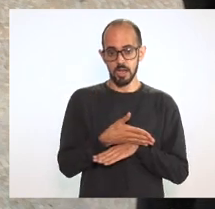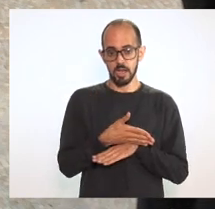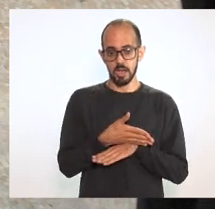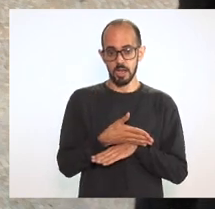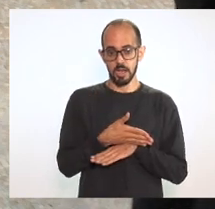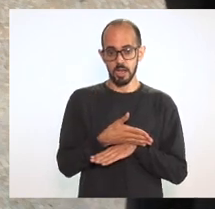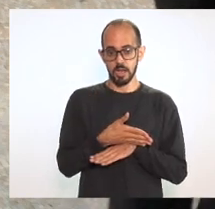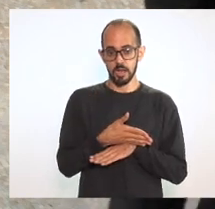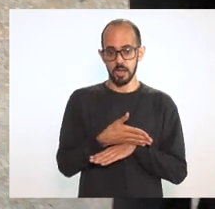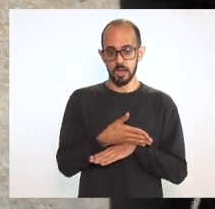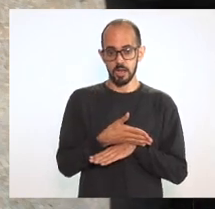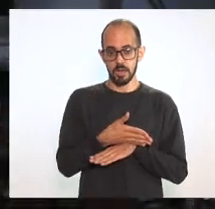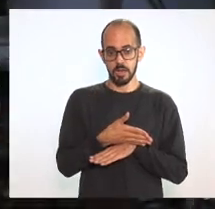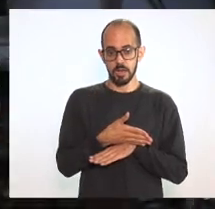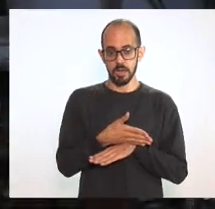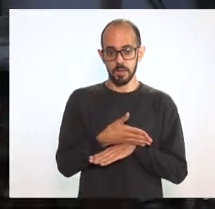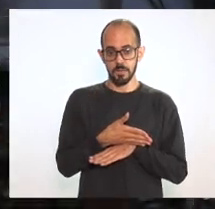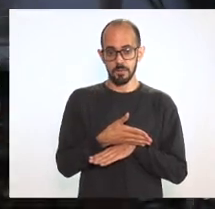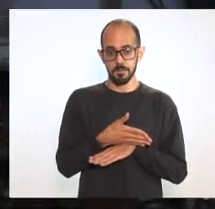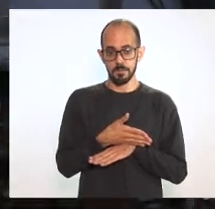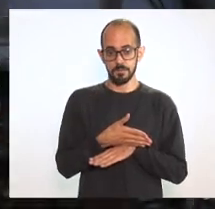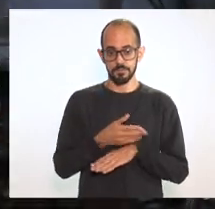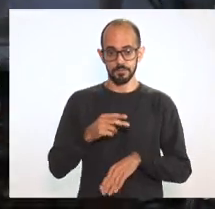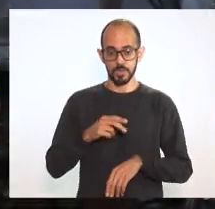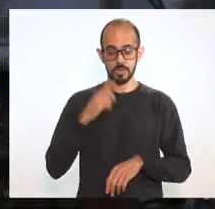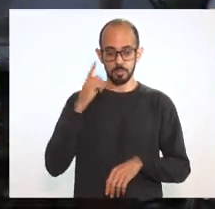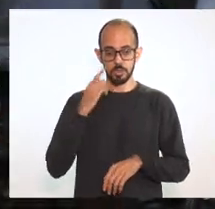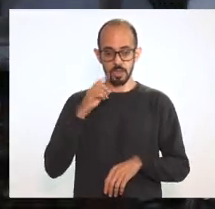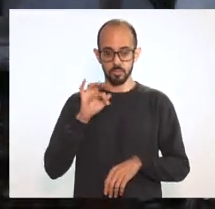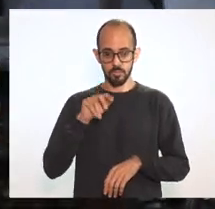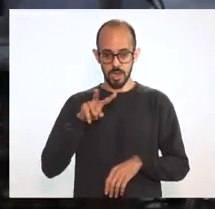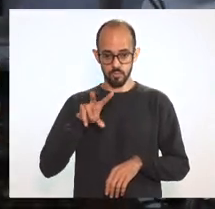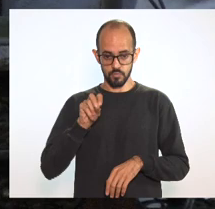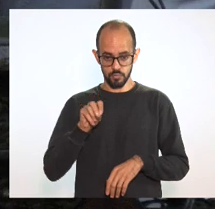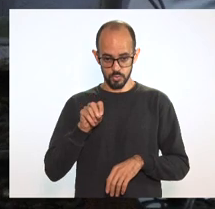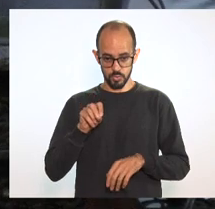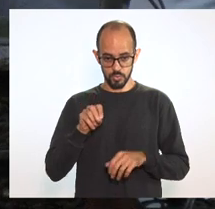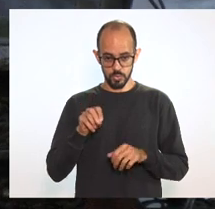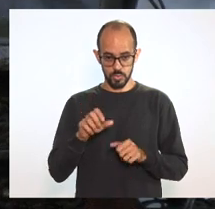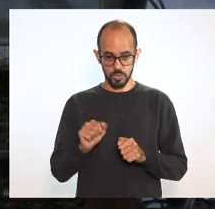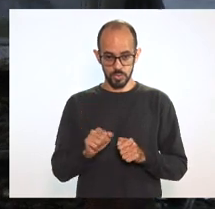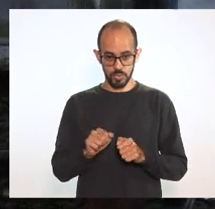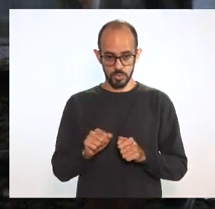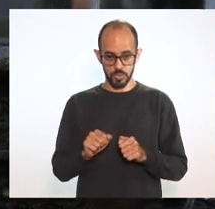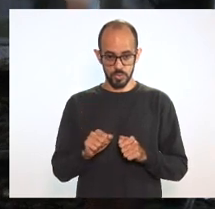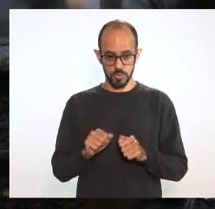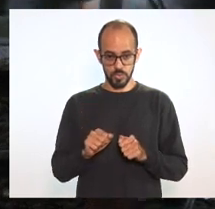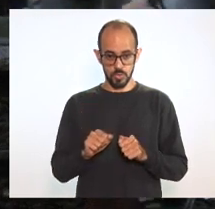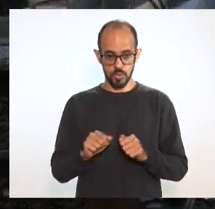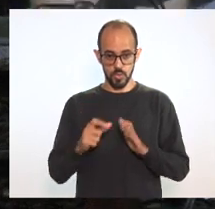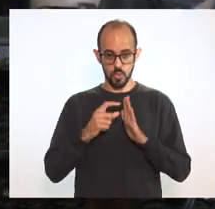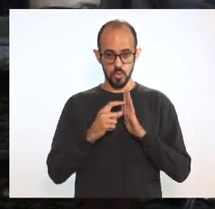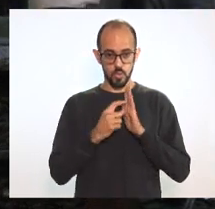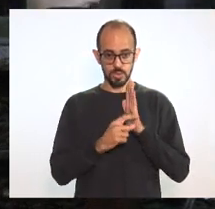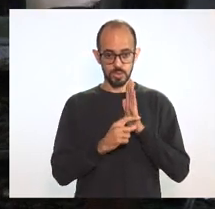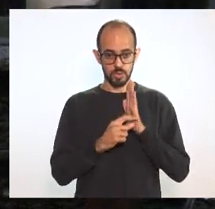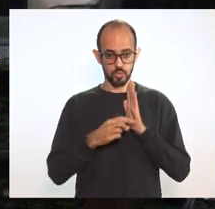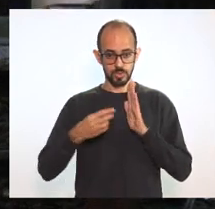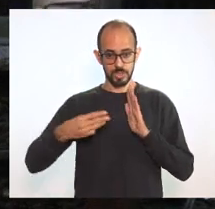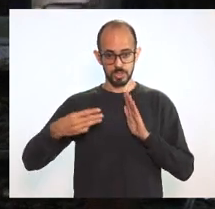dos 5 salários deputado, e a per capita. Deputado Flávio, o inciso 3º pode ser retirado dessa